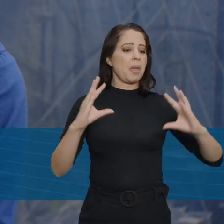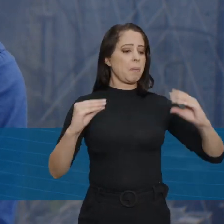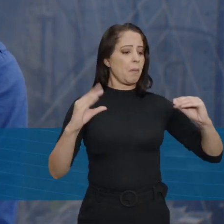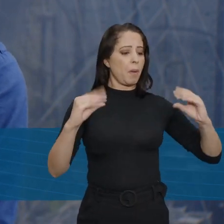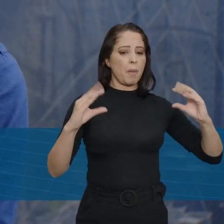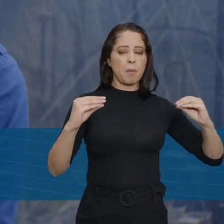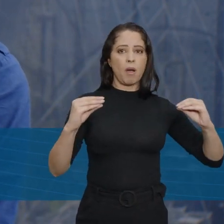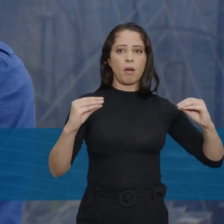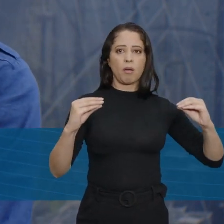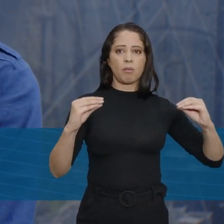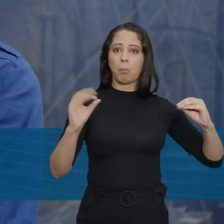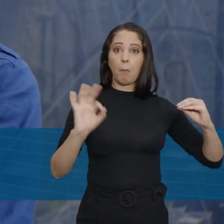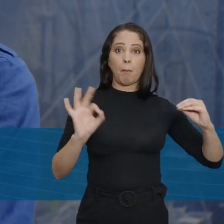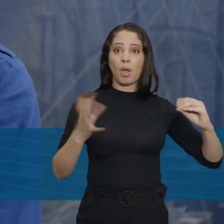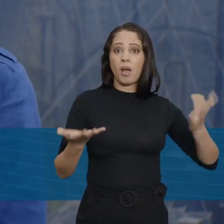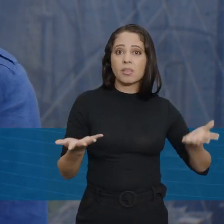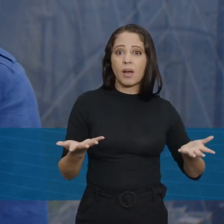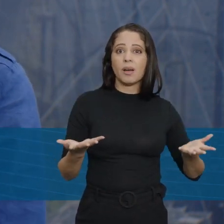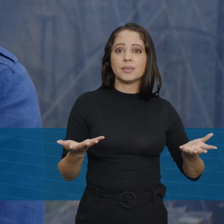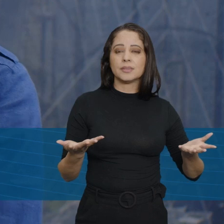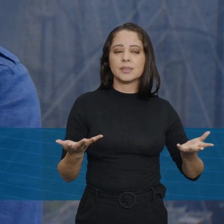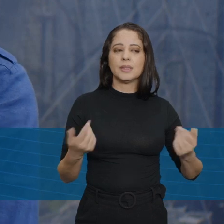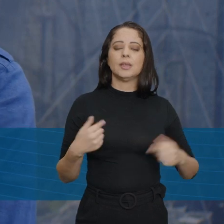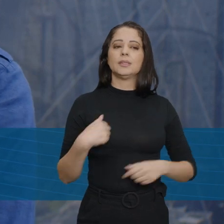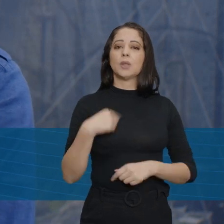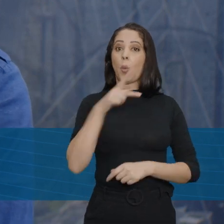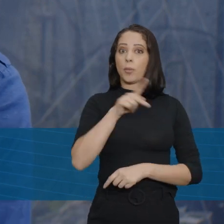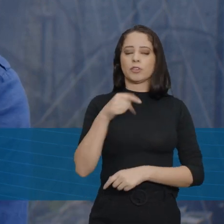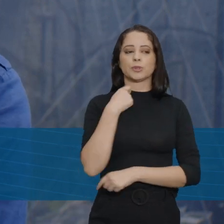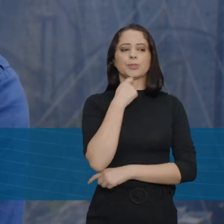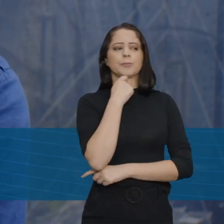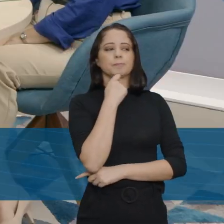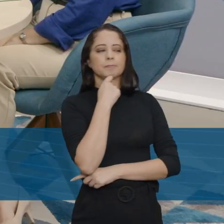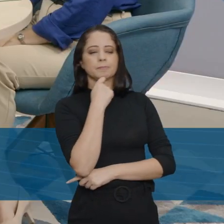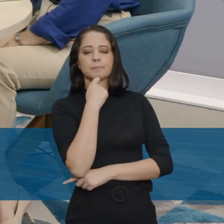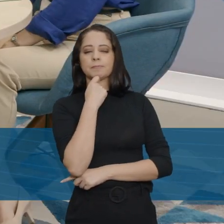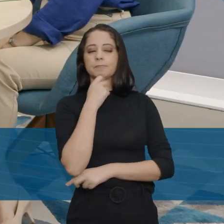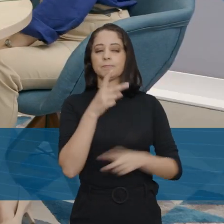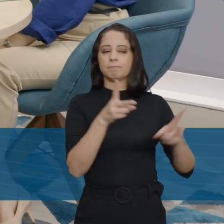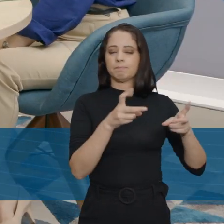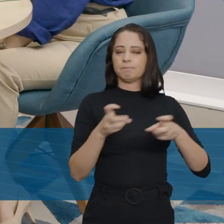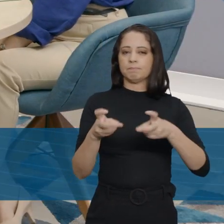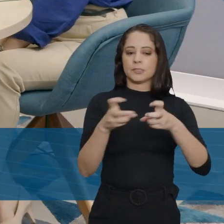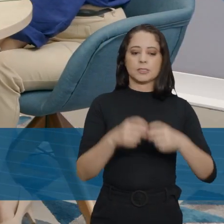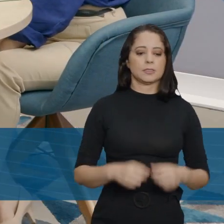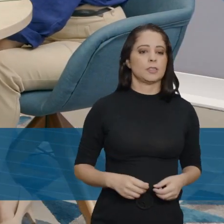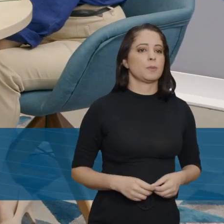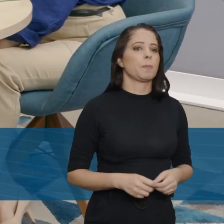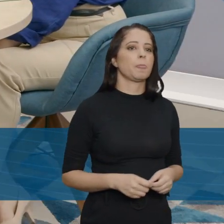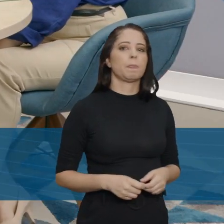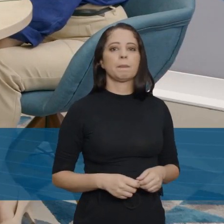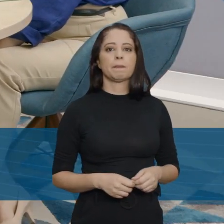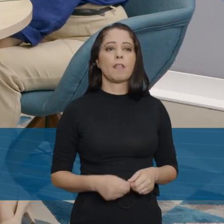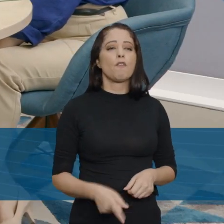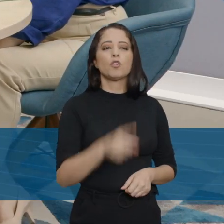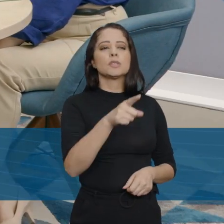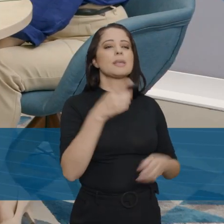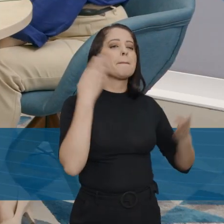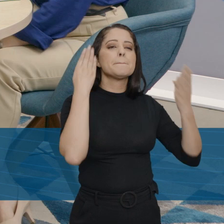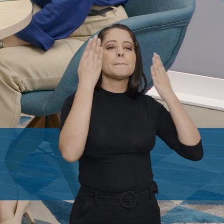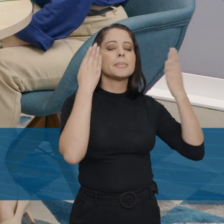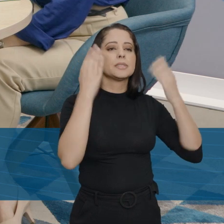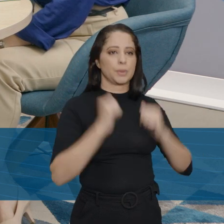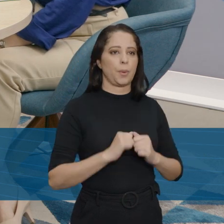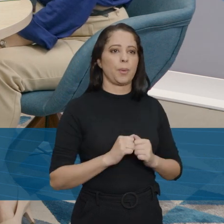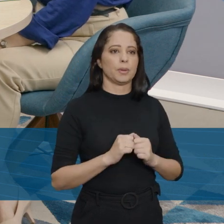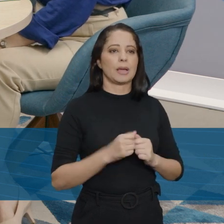ele? Né? Então, é a gente começar a perceber nesse sentido. Ligar o sinal vermelho, né? E, Patrícia, você como psicóloga,